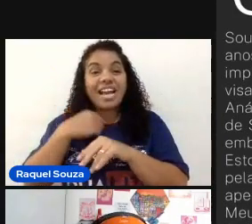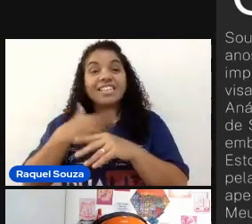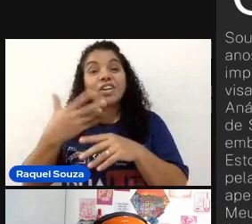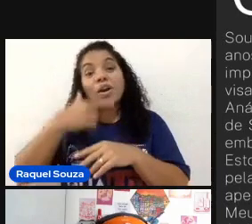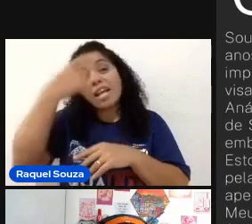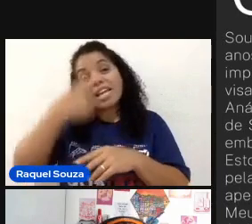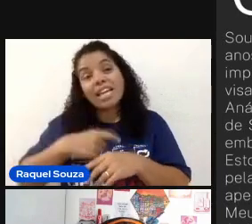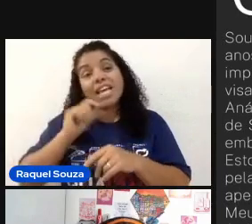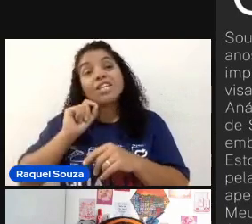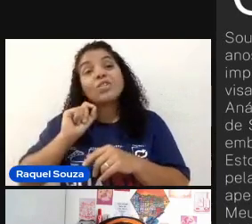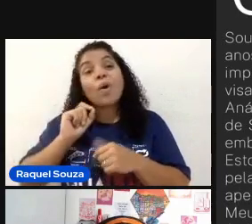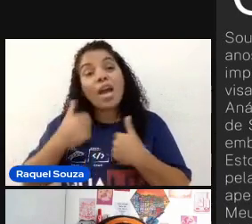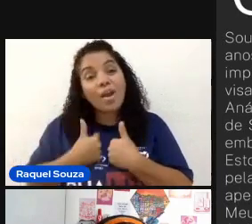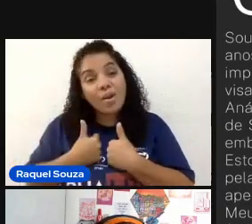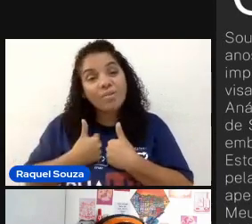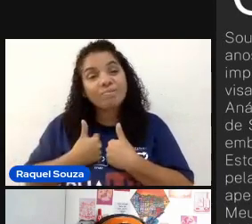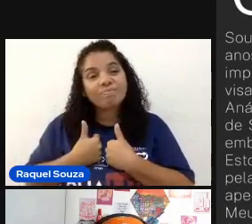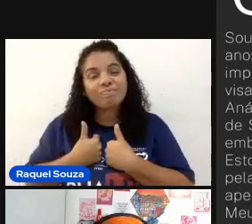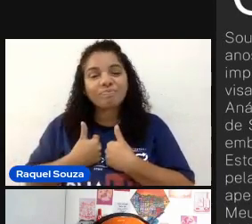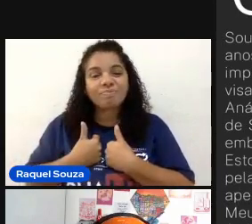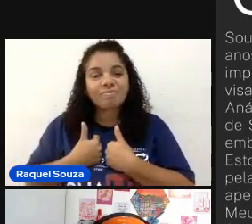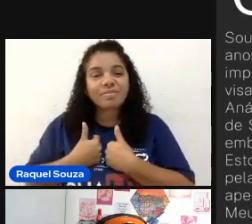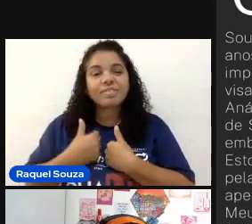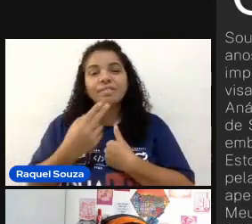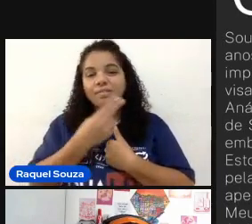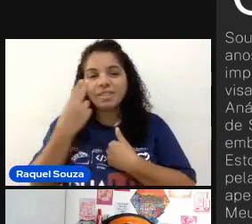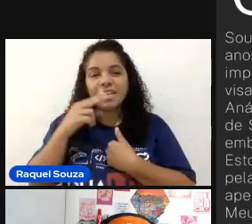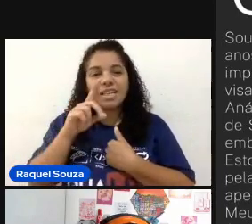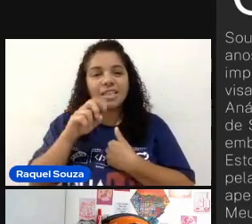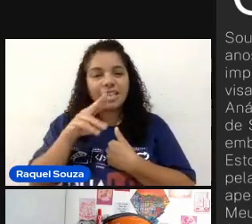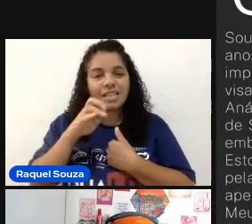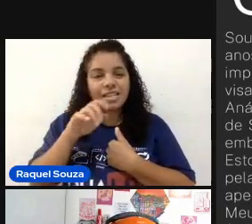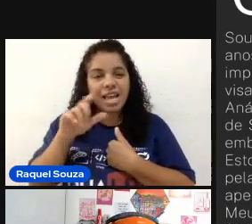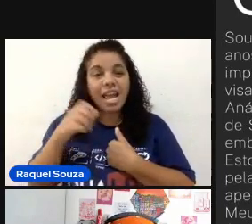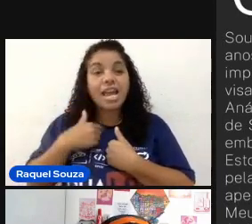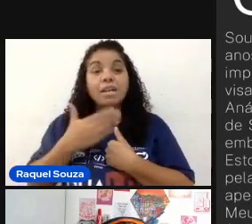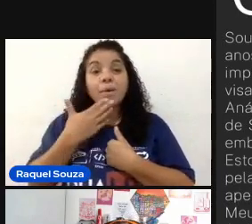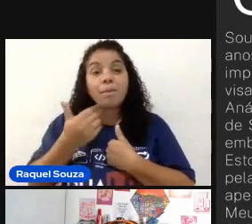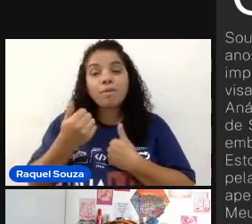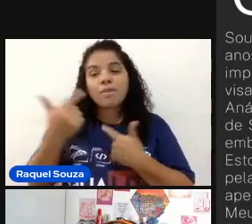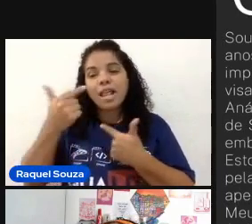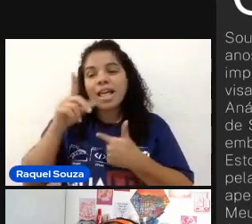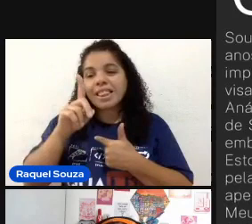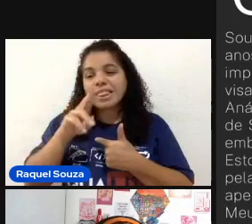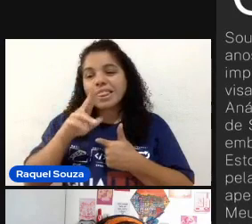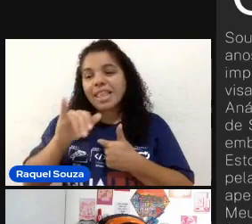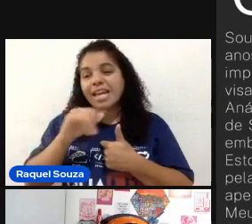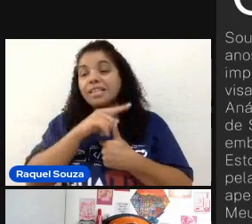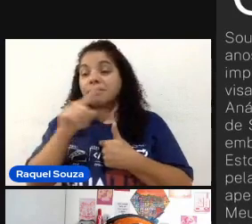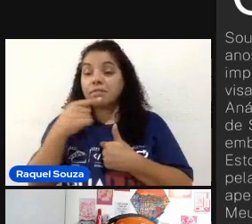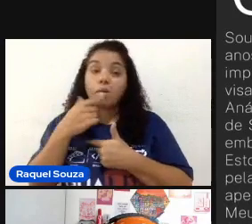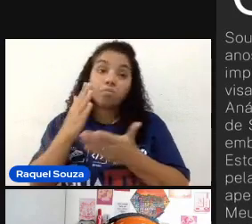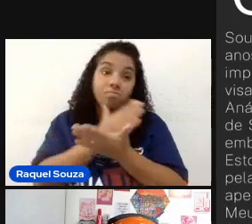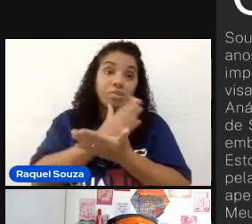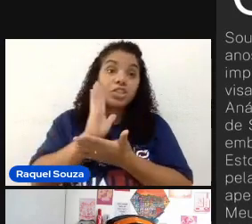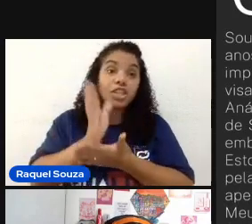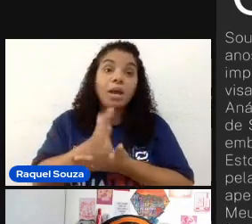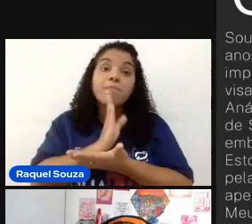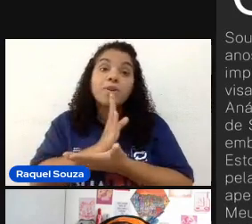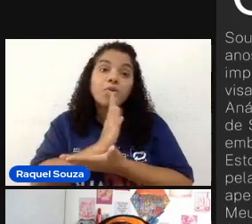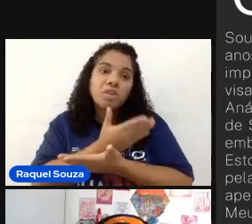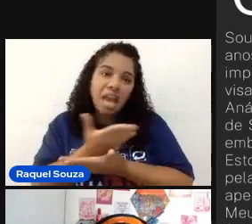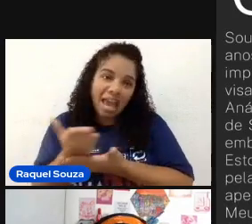de fato sou eu. Eu me chamo Daniele, mas prefiro que me chame Dani, tá? Então, acho que alguns me conhecem já